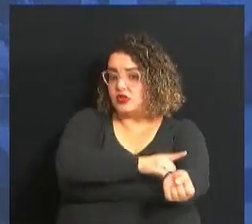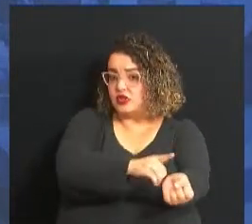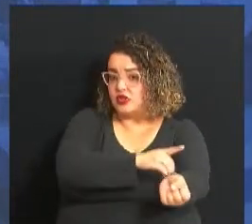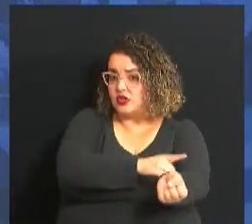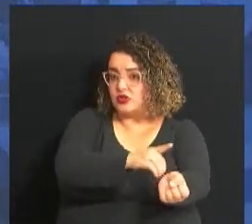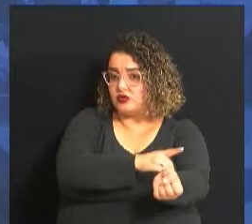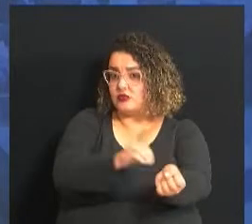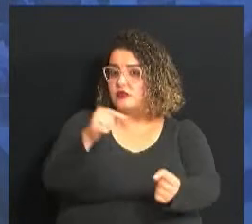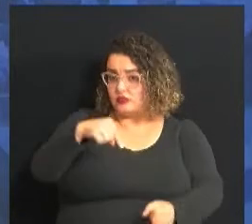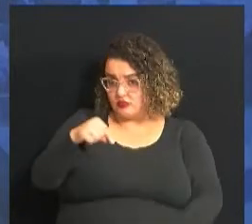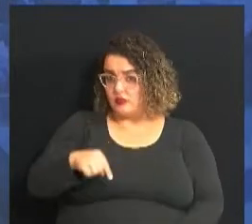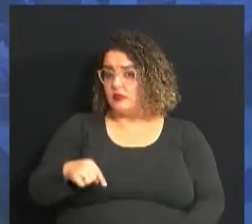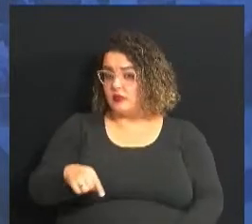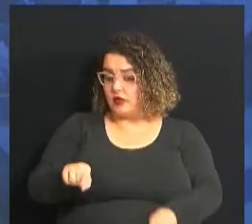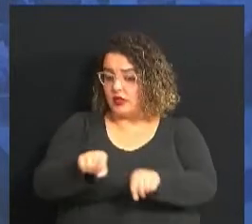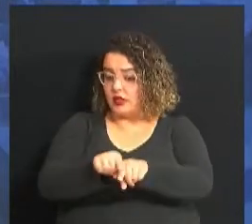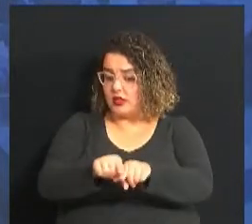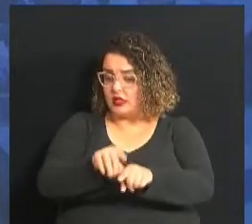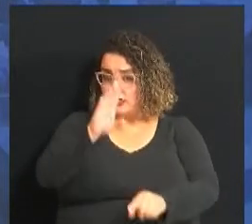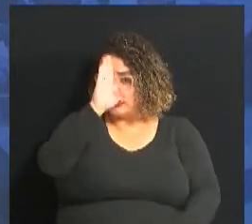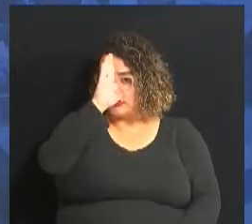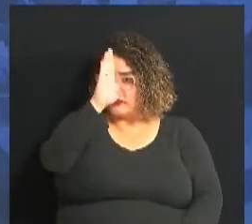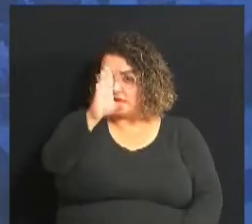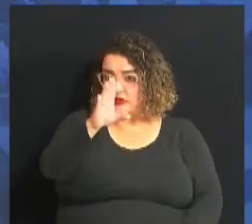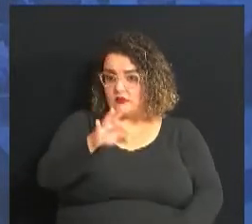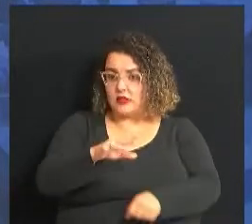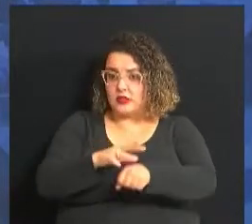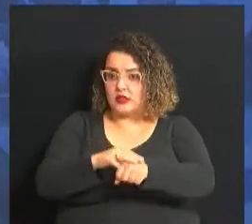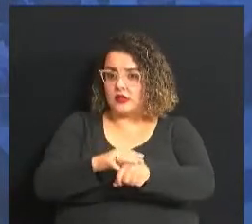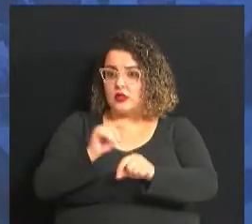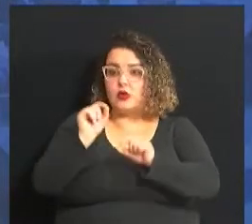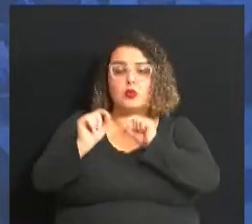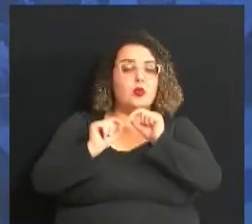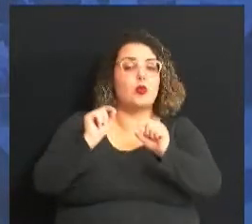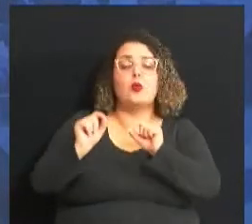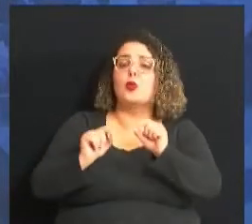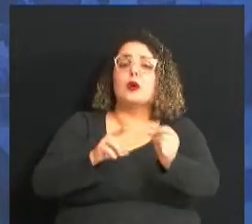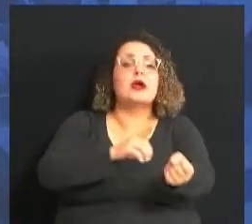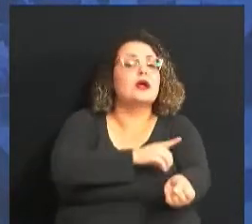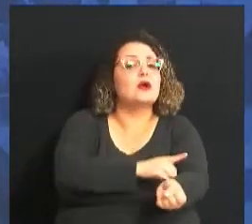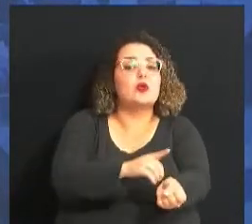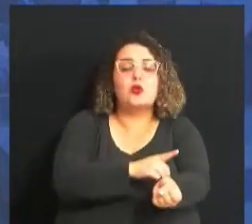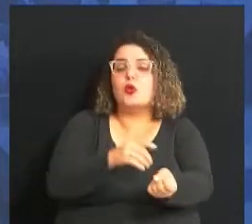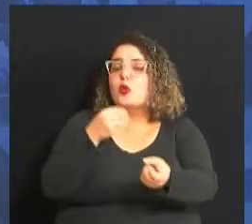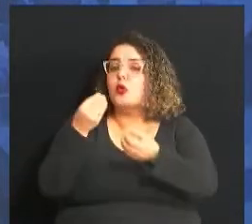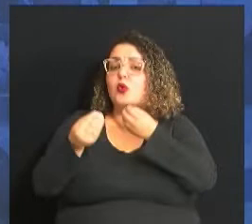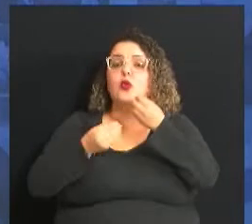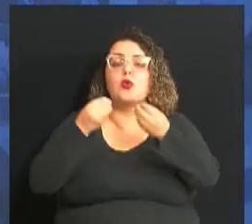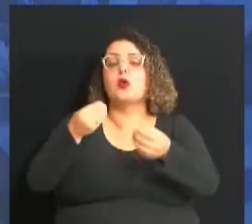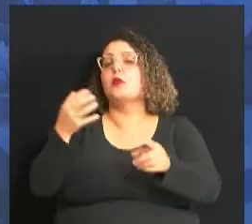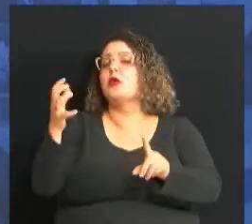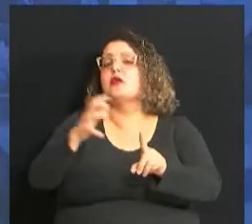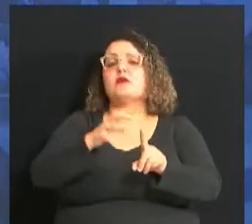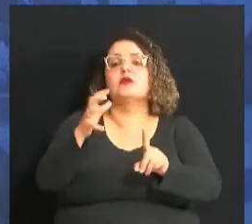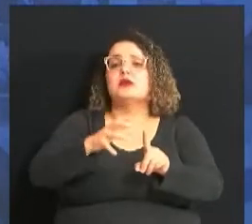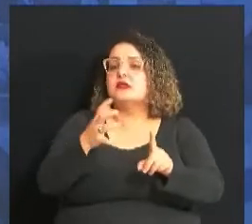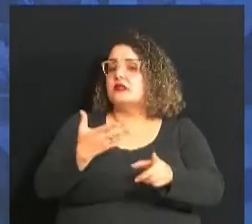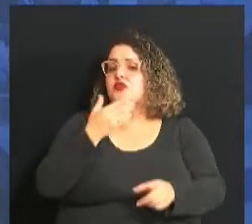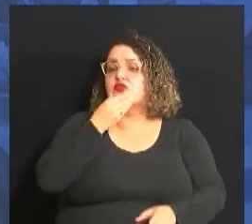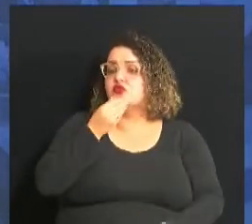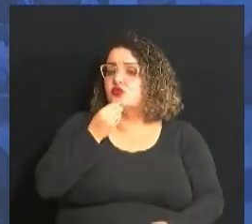no ranking das principais doenças. O que é diabetes? Como que afeta os homens?